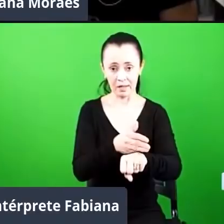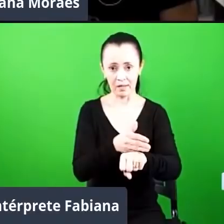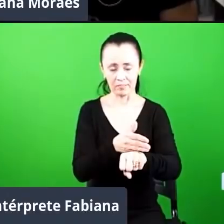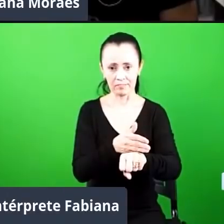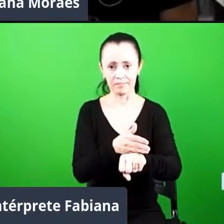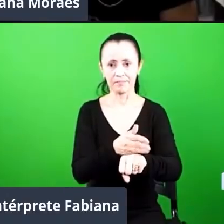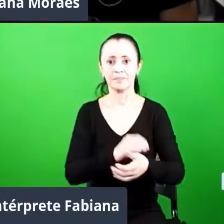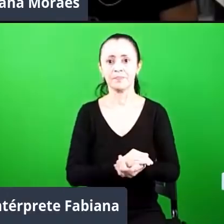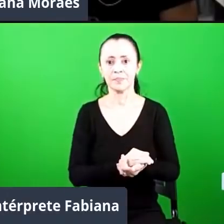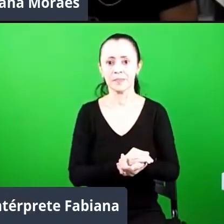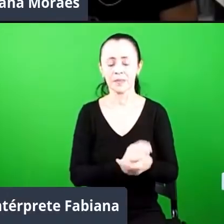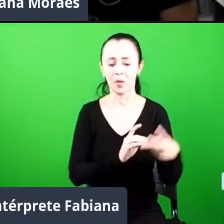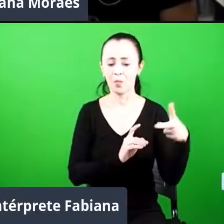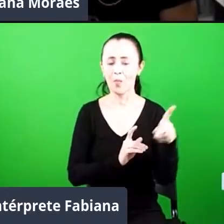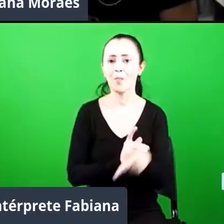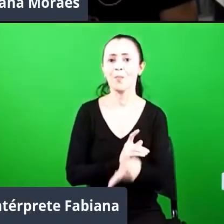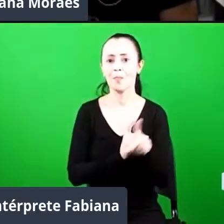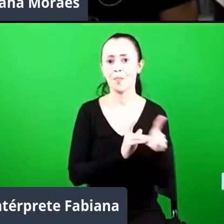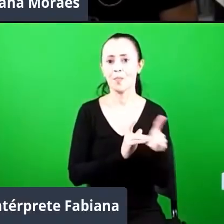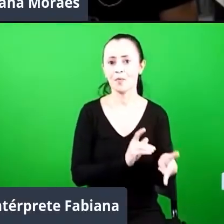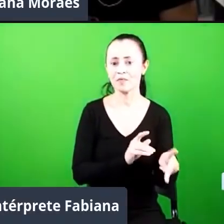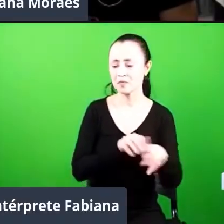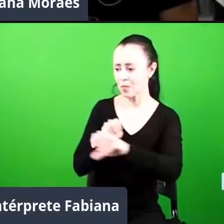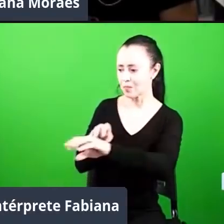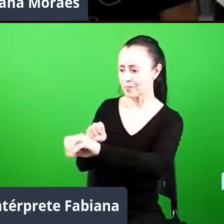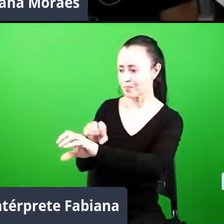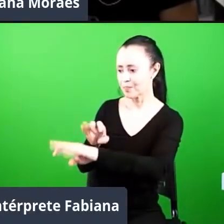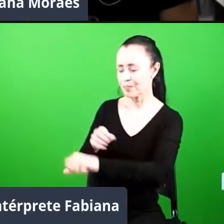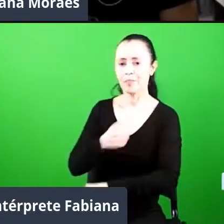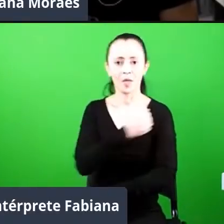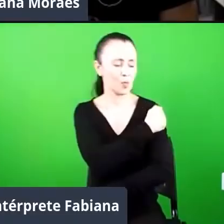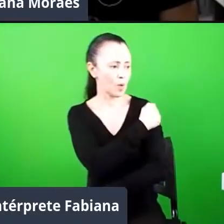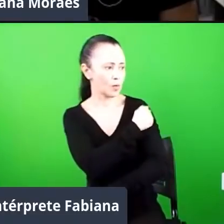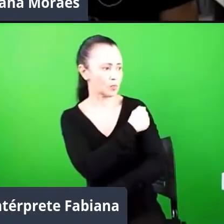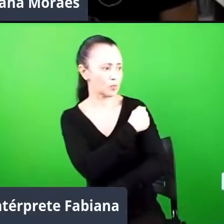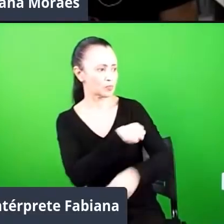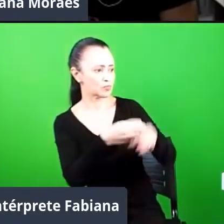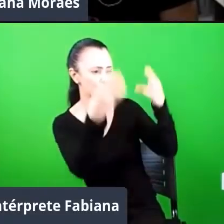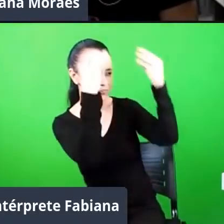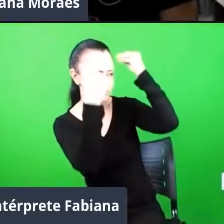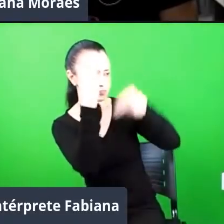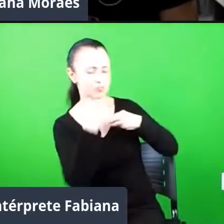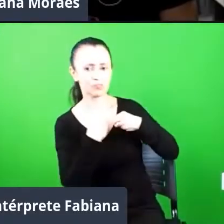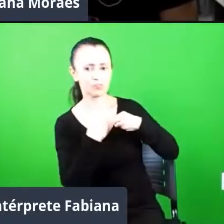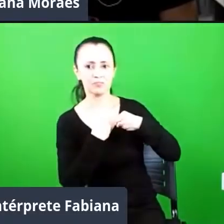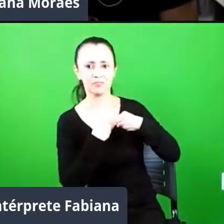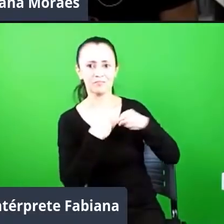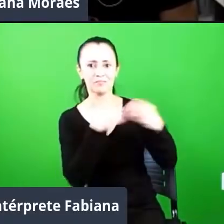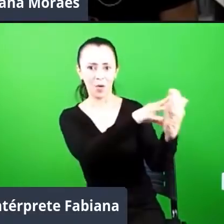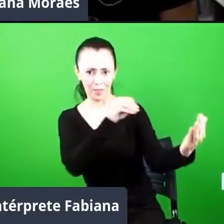professor transmite um conhecimento e o aluno recebe, exercita, aplica, imita, repete. E no